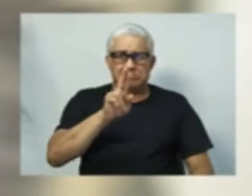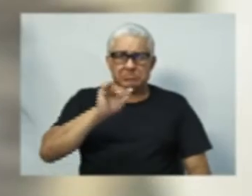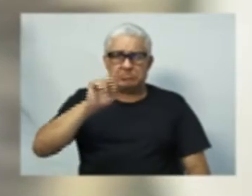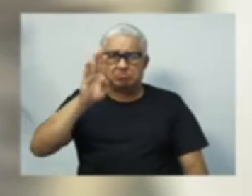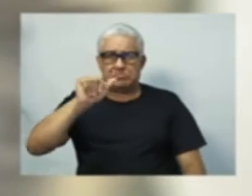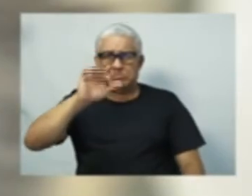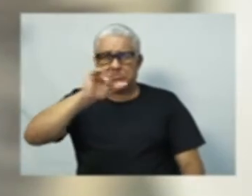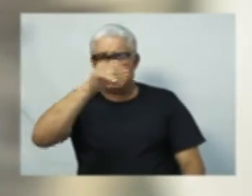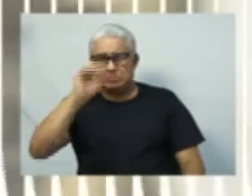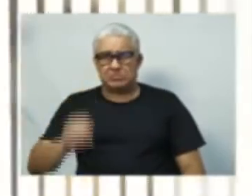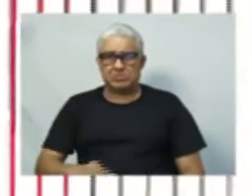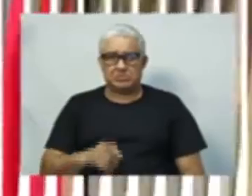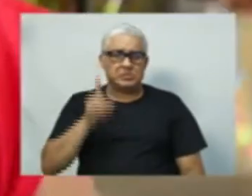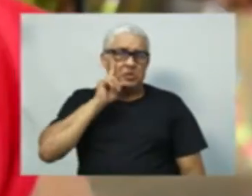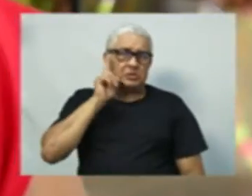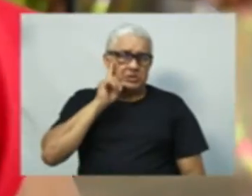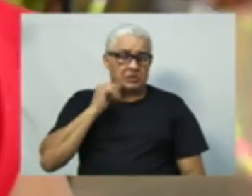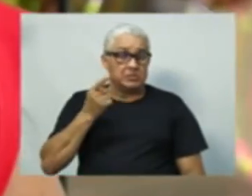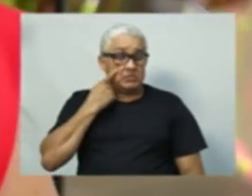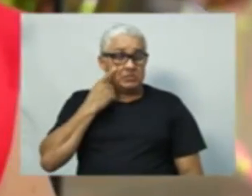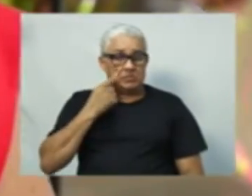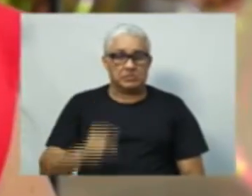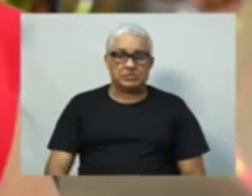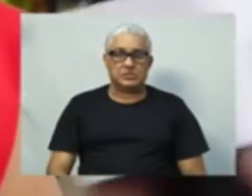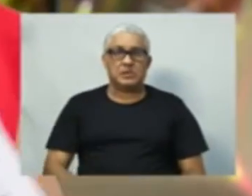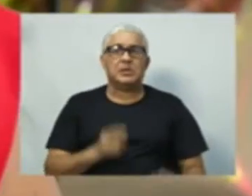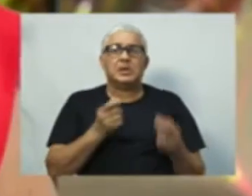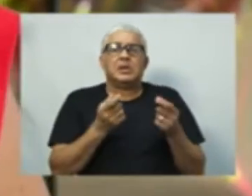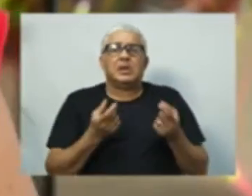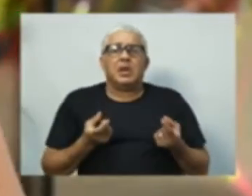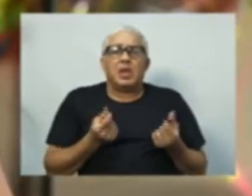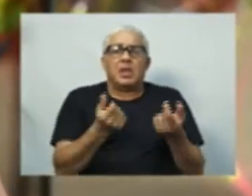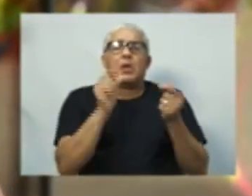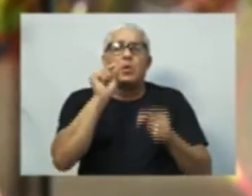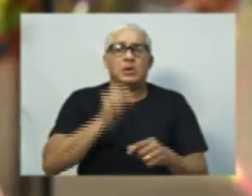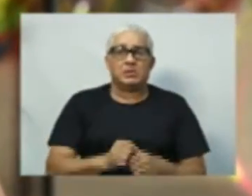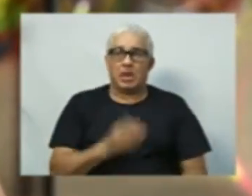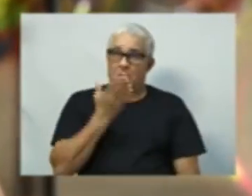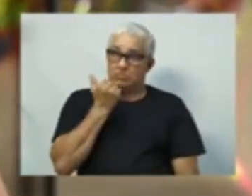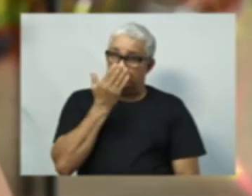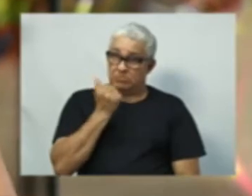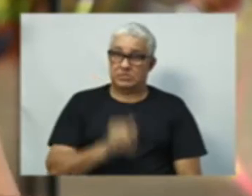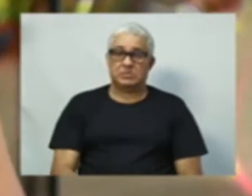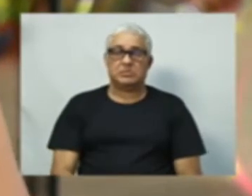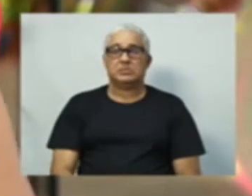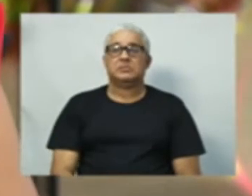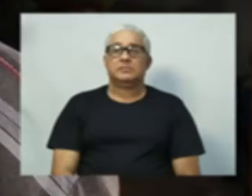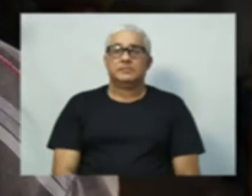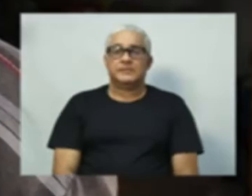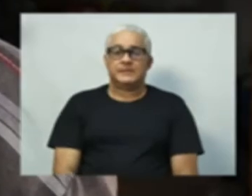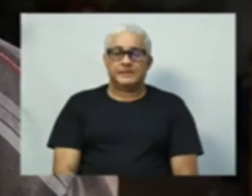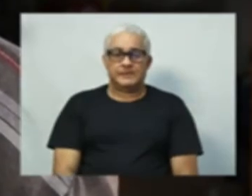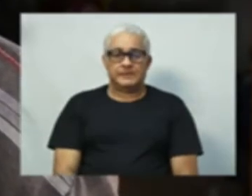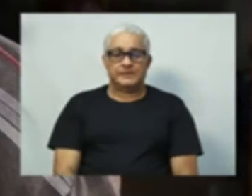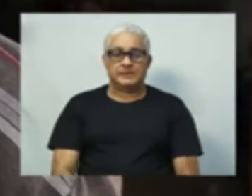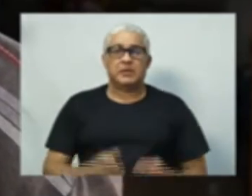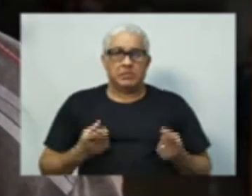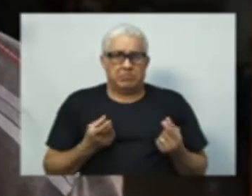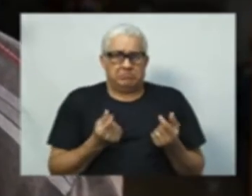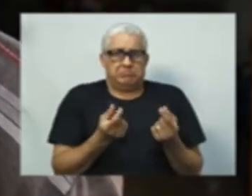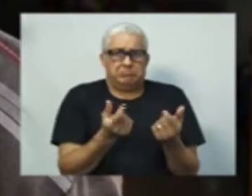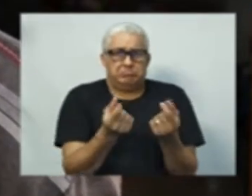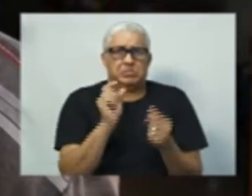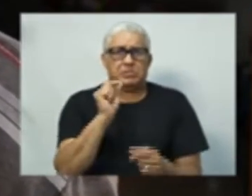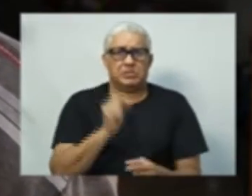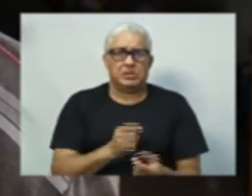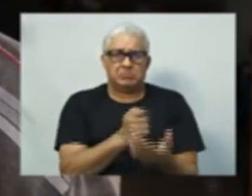dia? Acompanhe. Quais são os seus maiores gastos? É com comida, com alimentação. Meus maiores gastos são